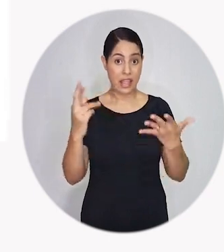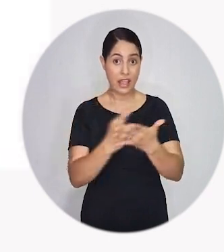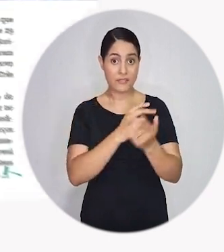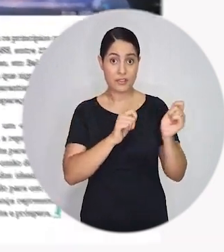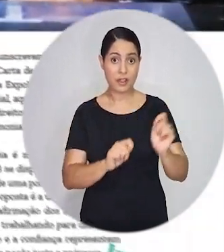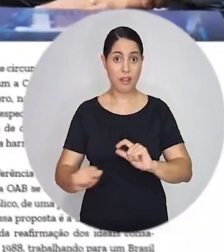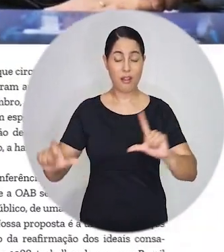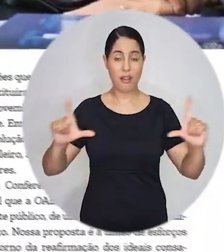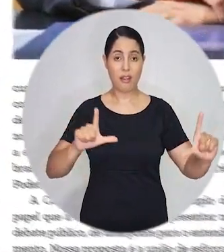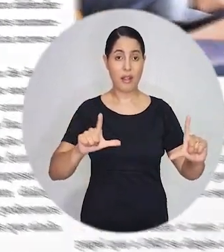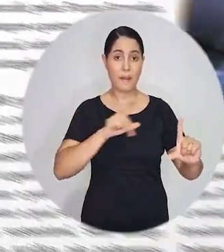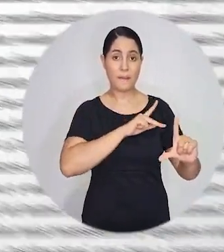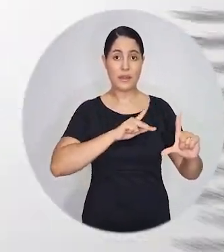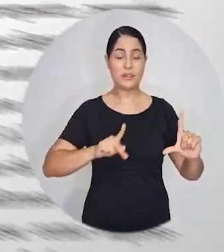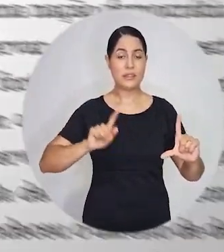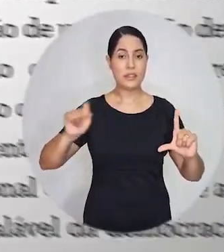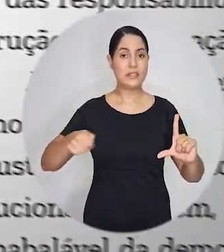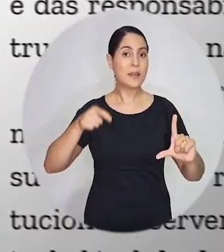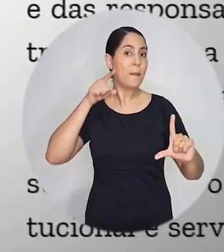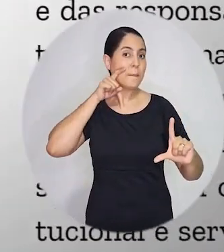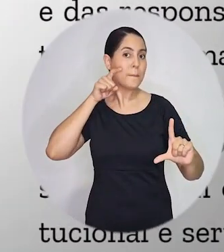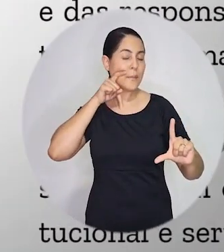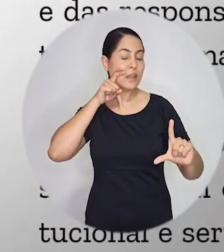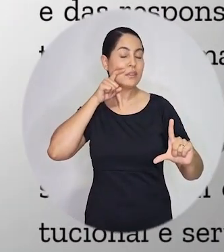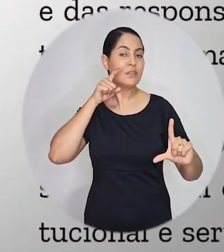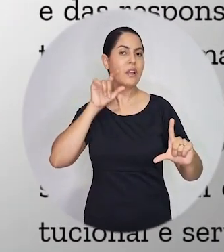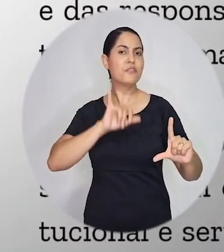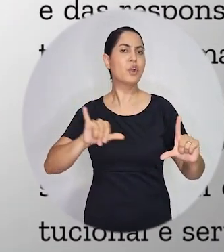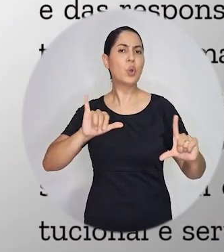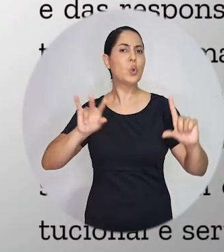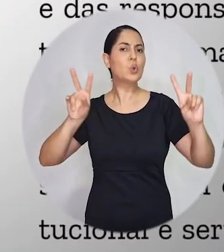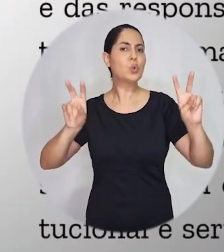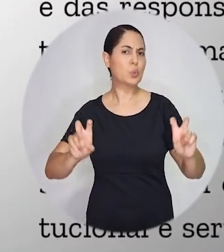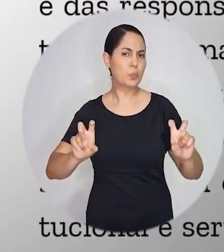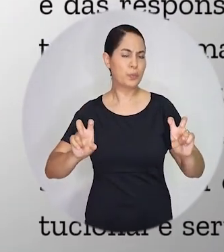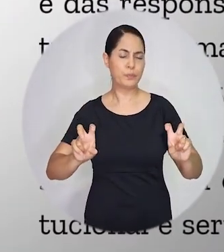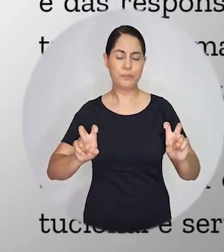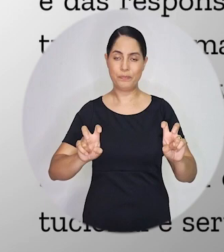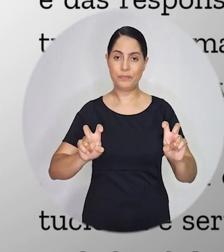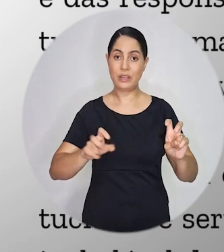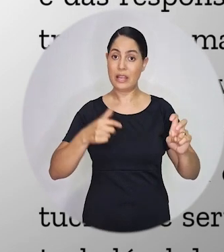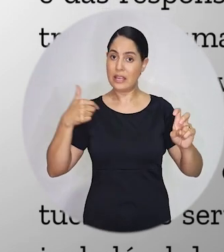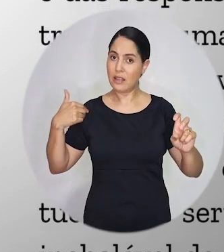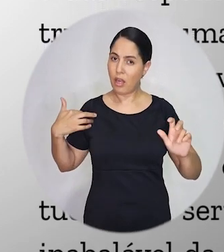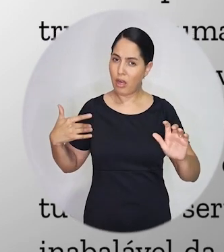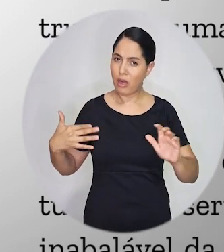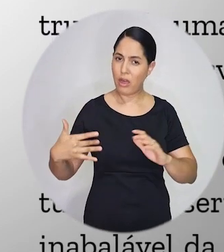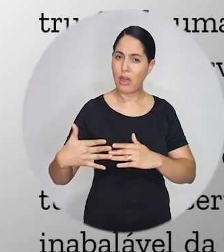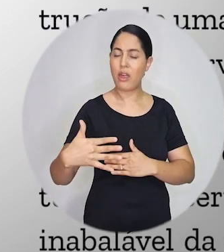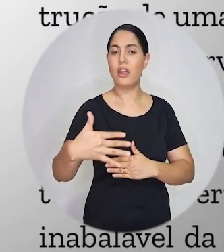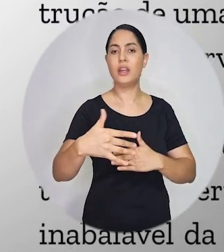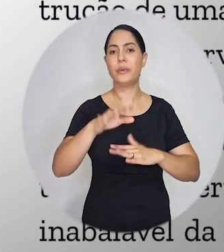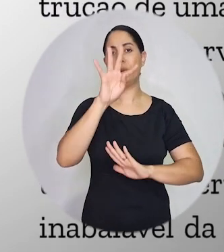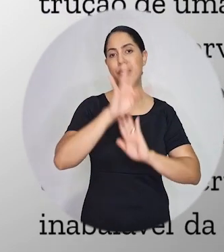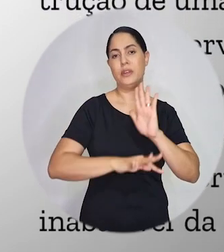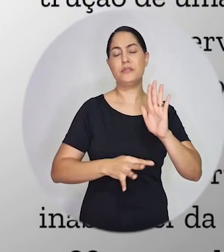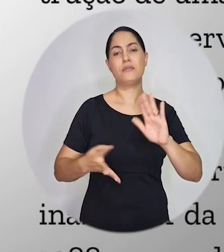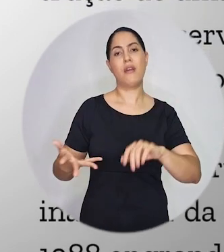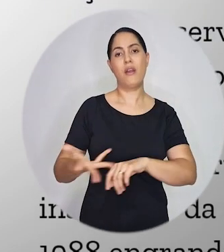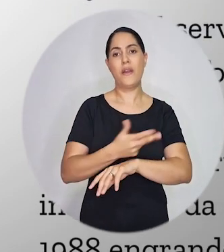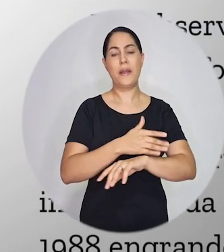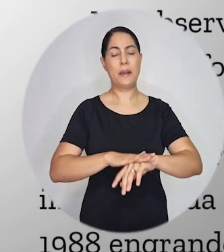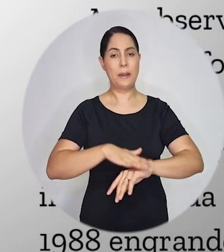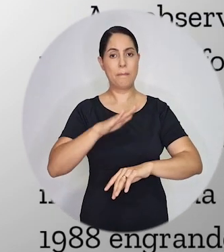Na publicação da revista, o presidente da Ordem dos Advogados do Brasil, Beto Simonetti, destacou que, ao longo dessa trajetória, o texto